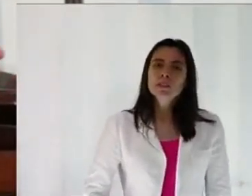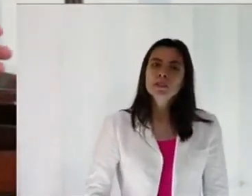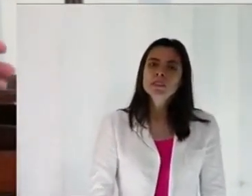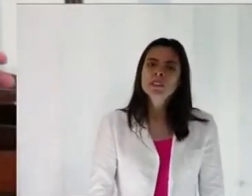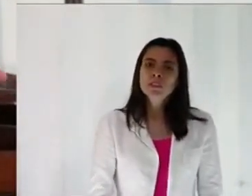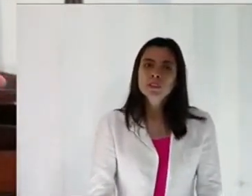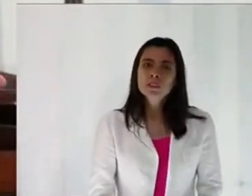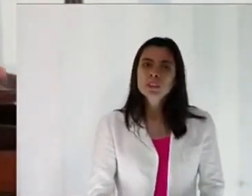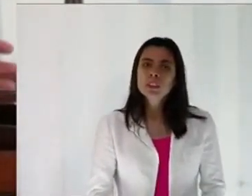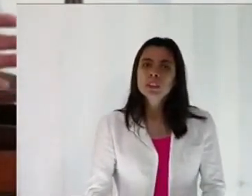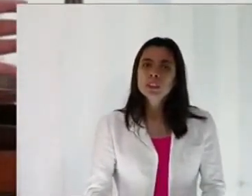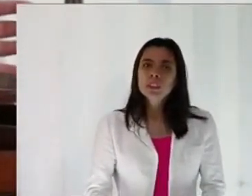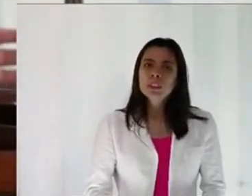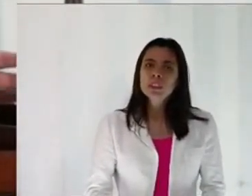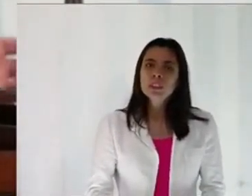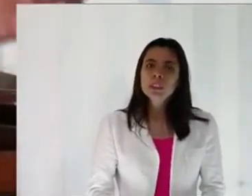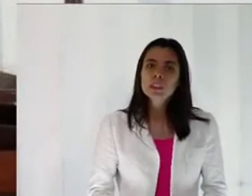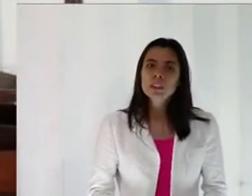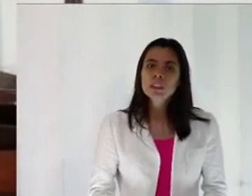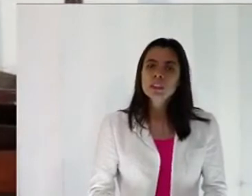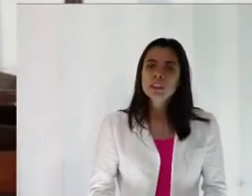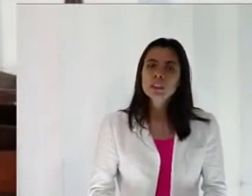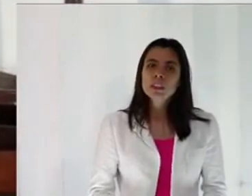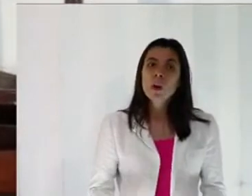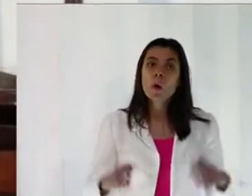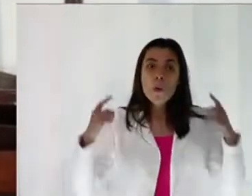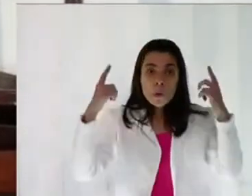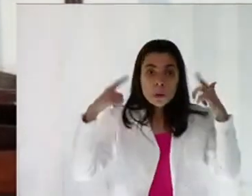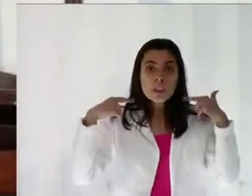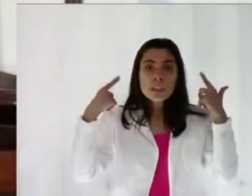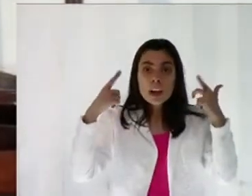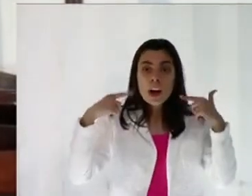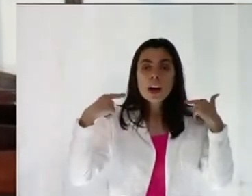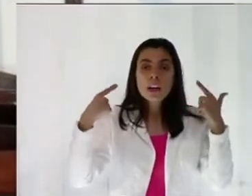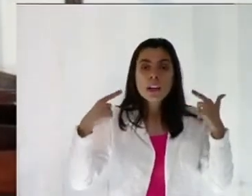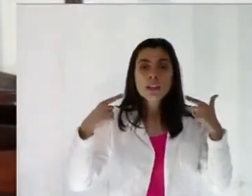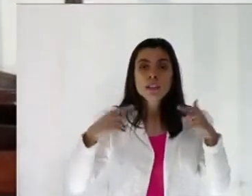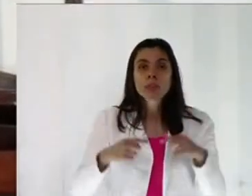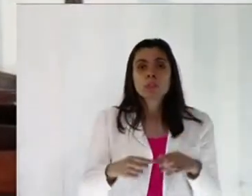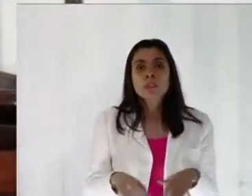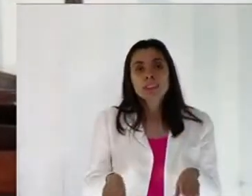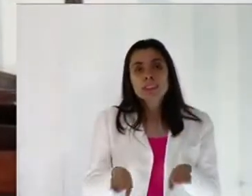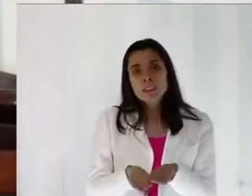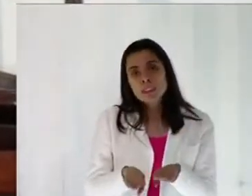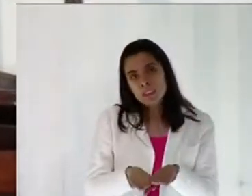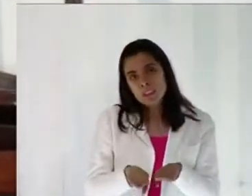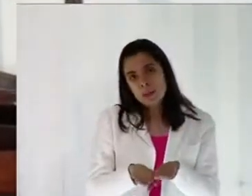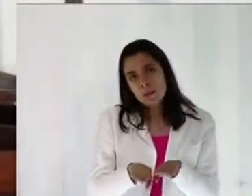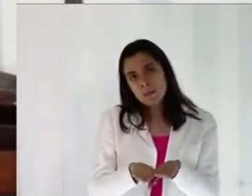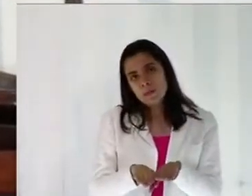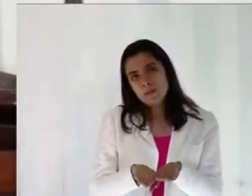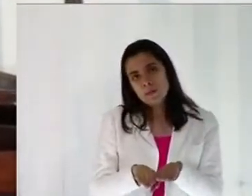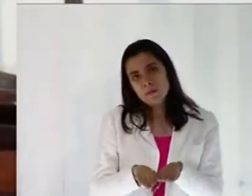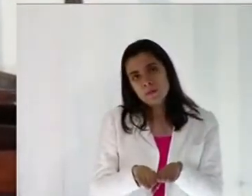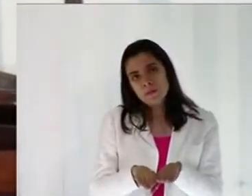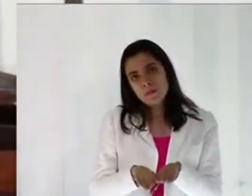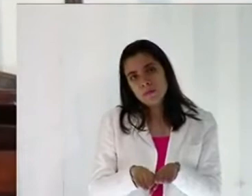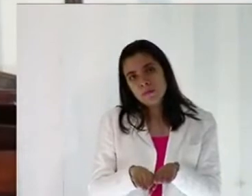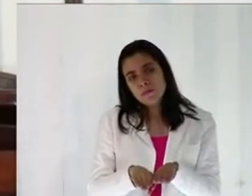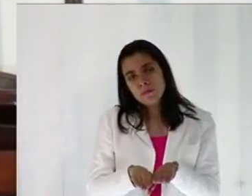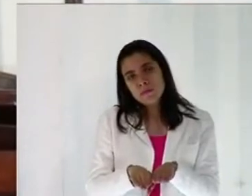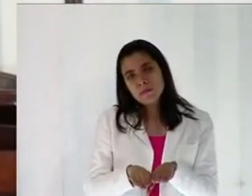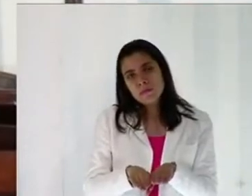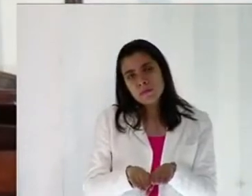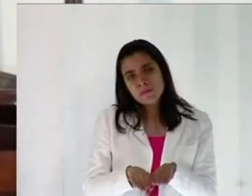que apontavam para Jesus, esse carneiro será colocado no lugar de Isaque, ele sim será imolado, ele sim será